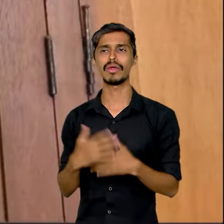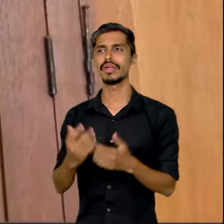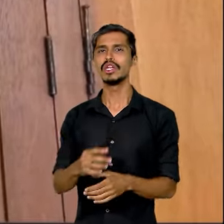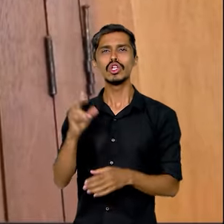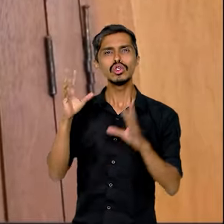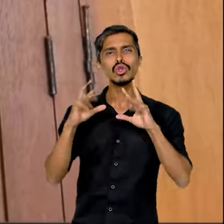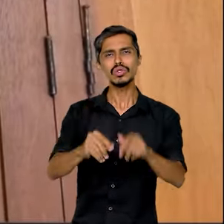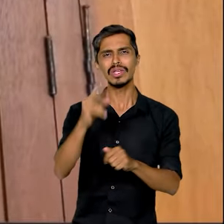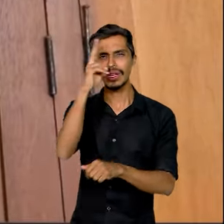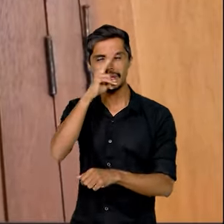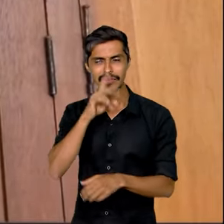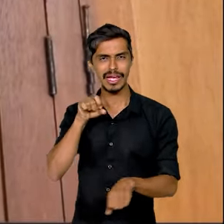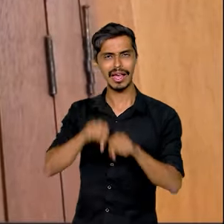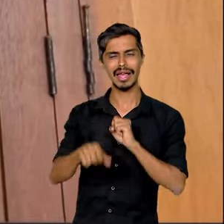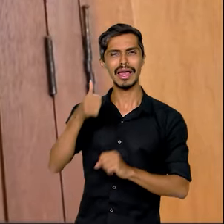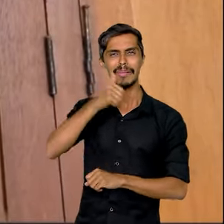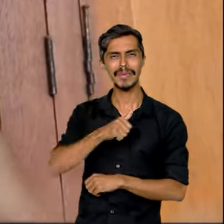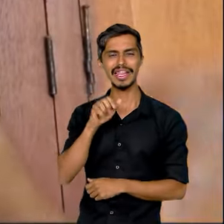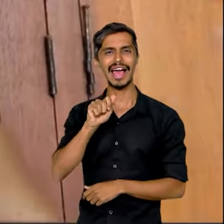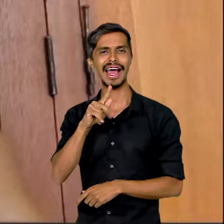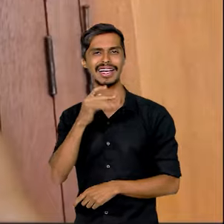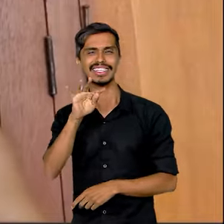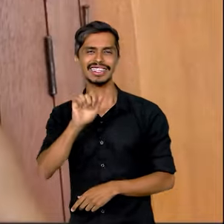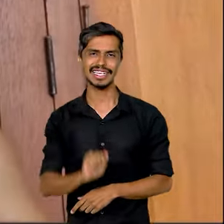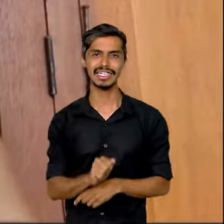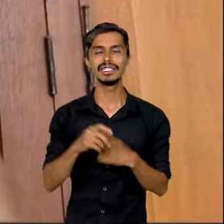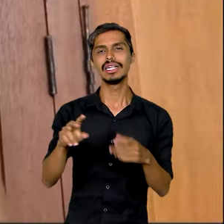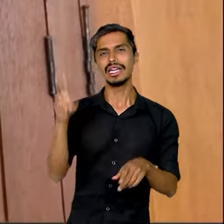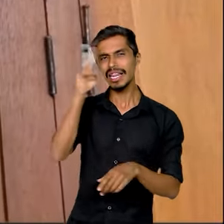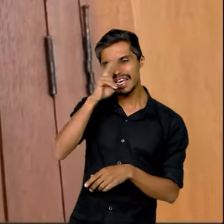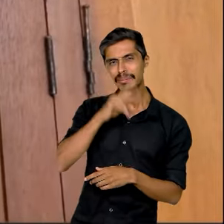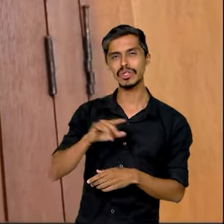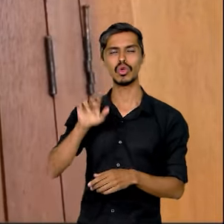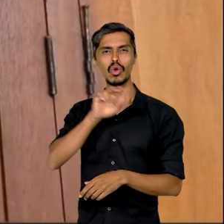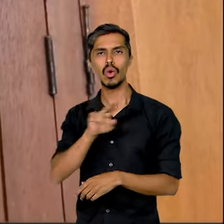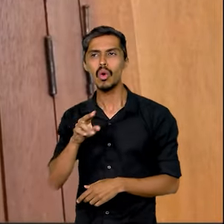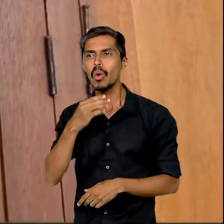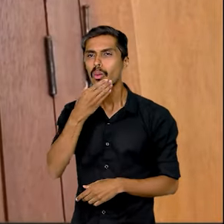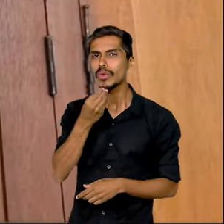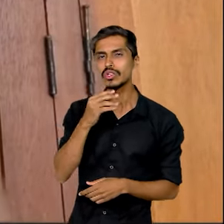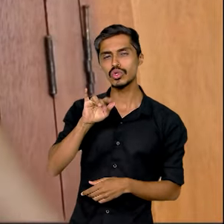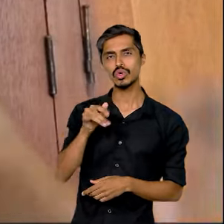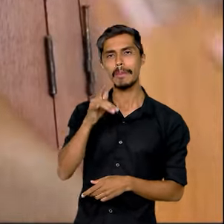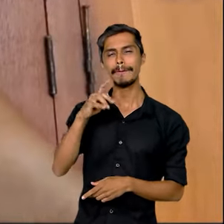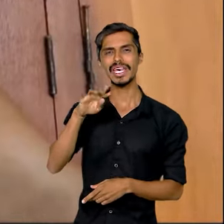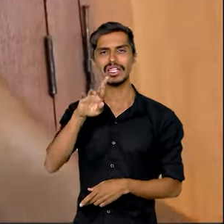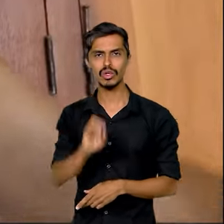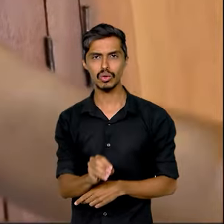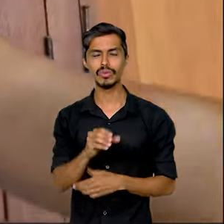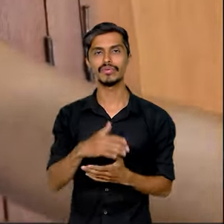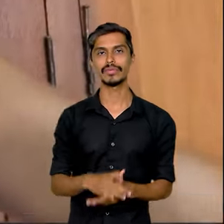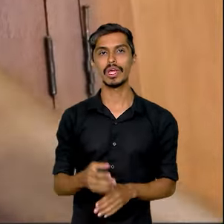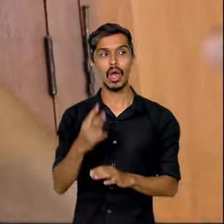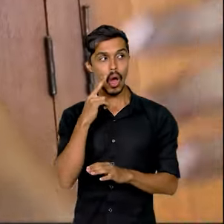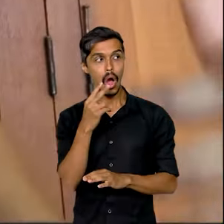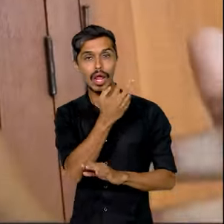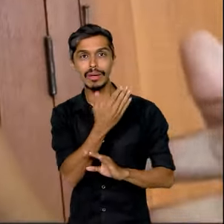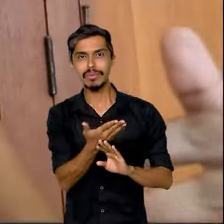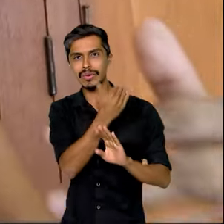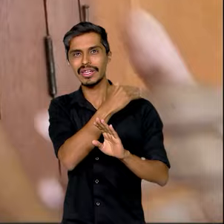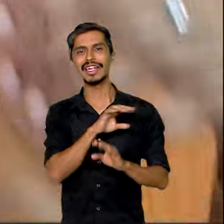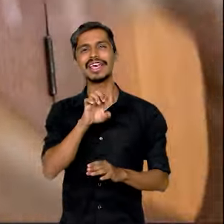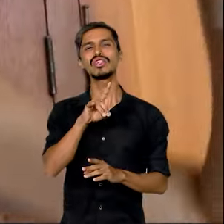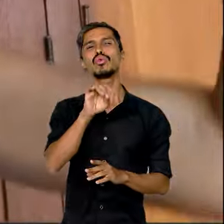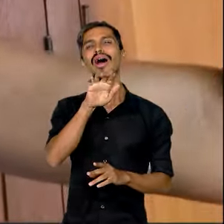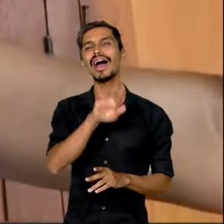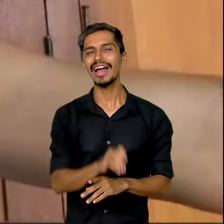lembra do assassinato da menina Ágata, todo mundo lembra do assassinato do menino João Pedro. Quem olha mais para trás sabe do